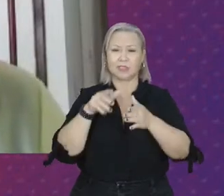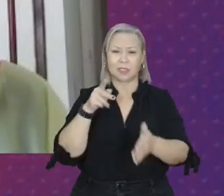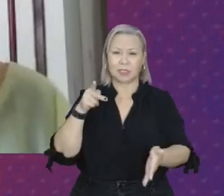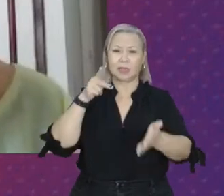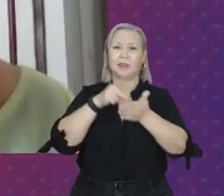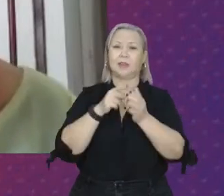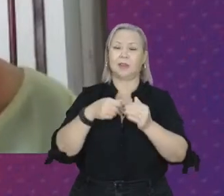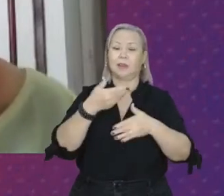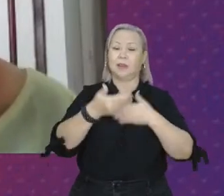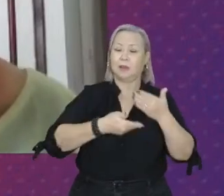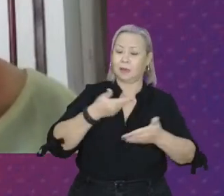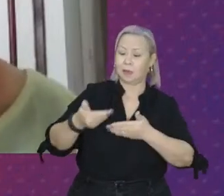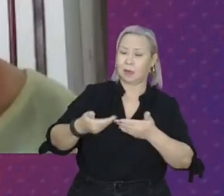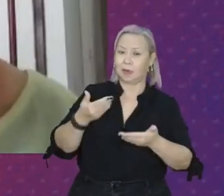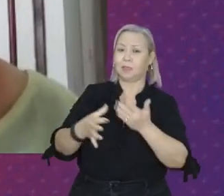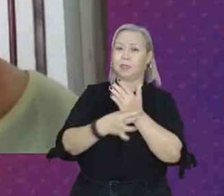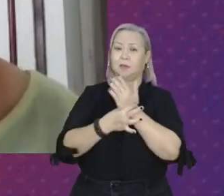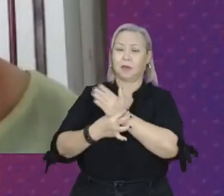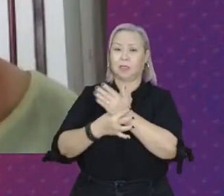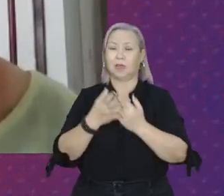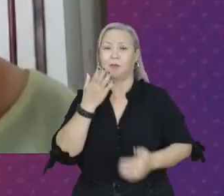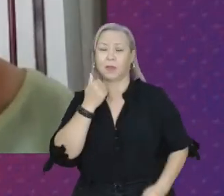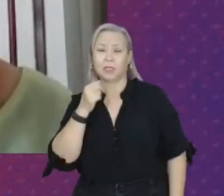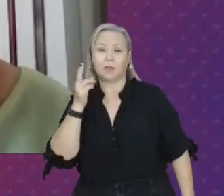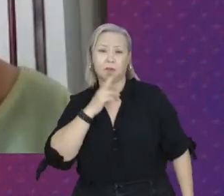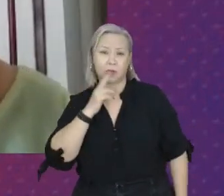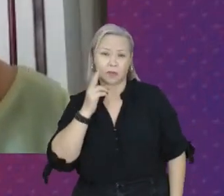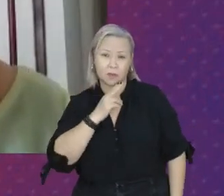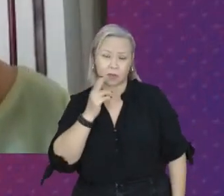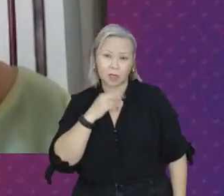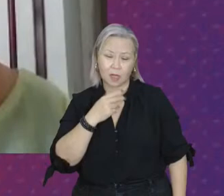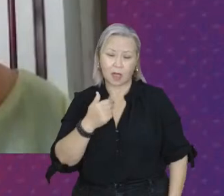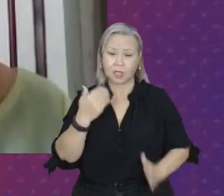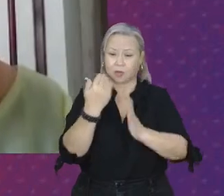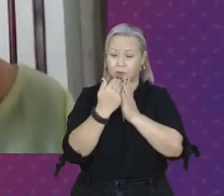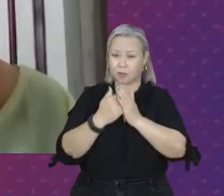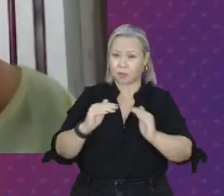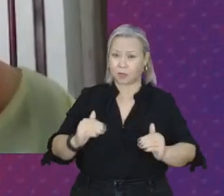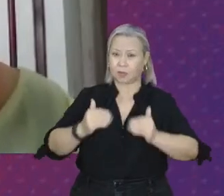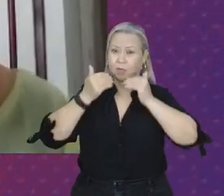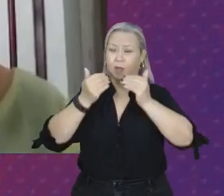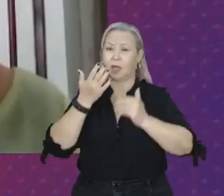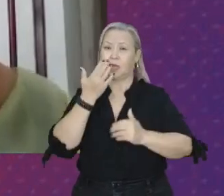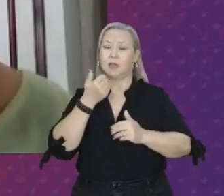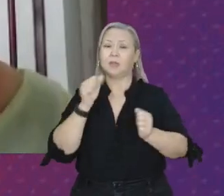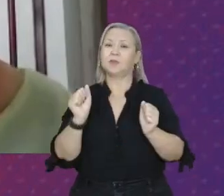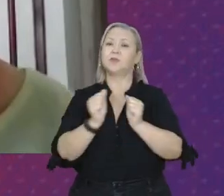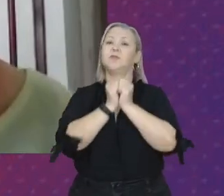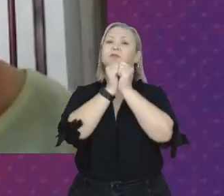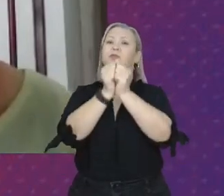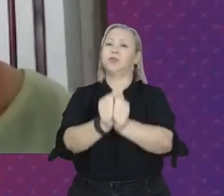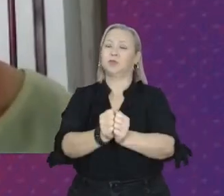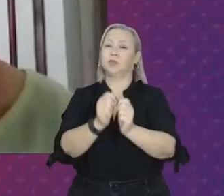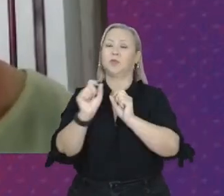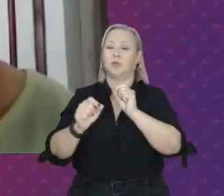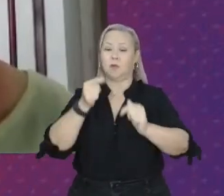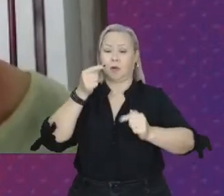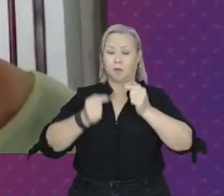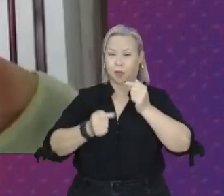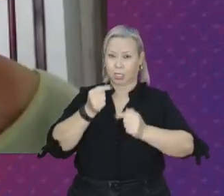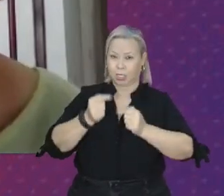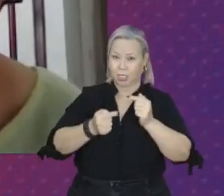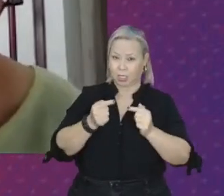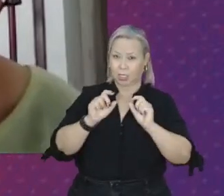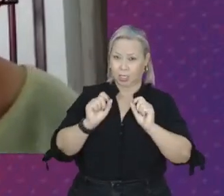segurança alimentar e nutricional, sob os auspícios do princípio da soberania alimentar, junto com a política